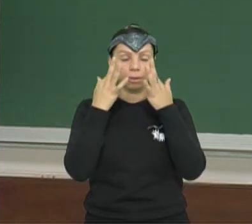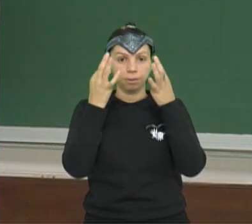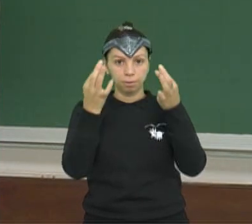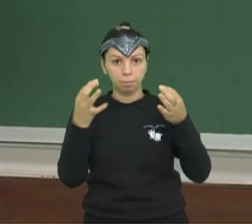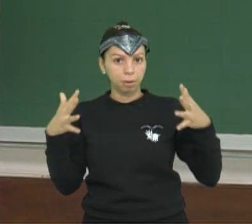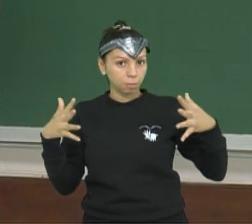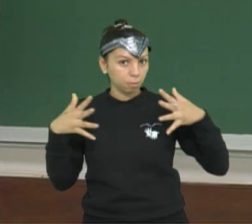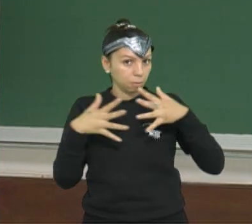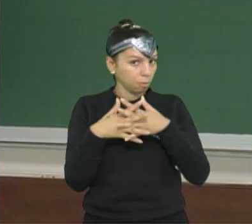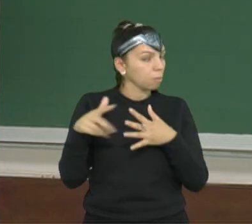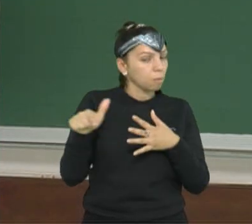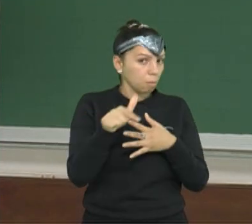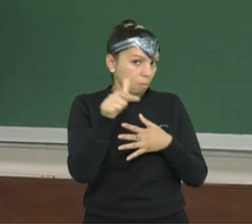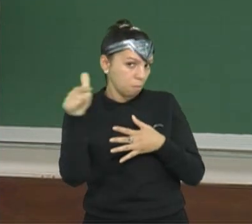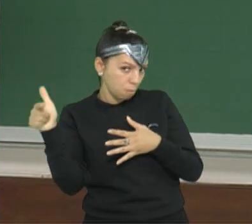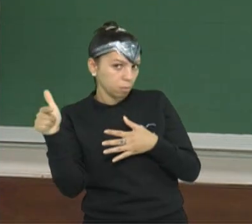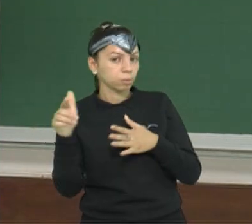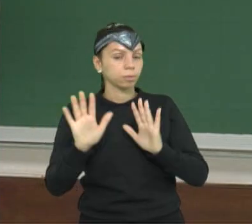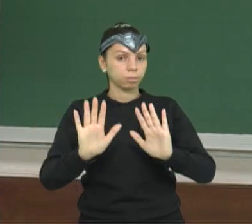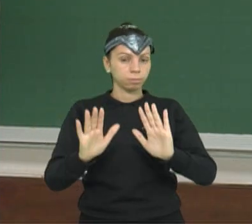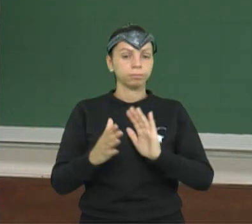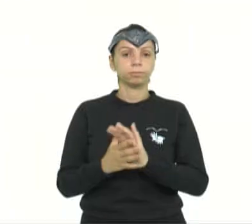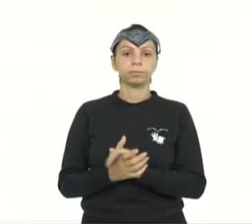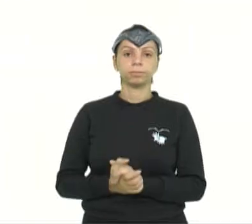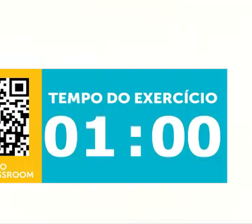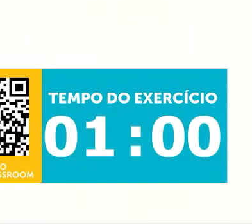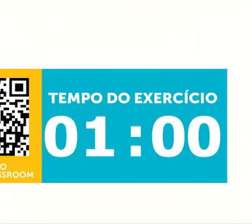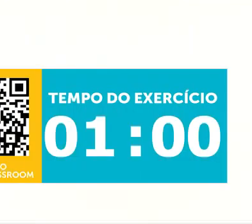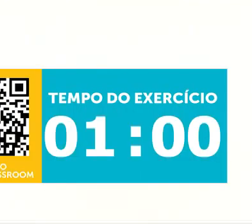não confundir com outros personagens.